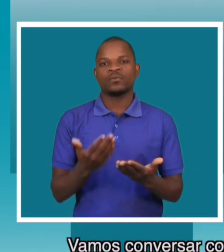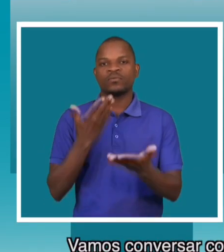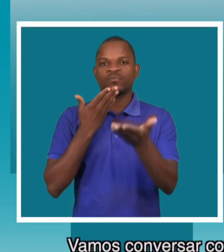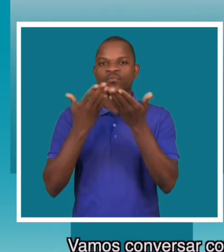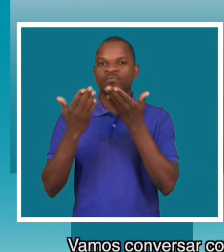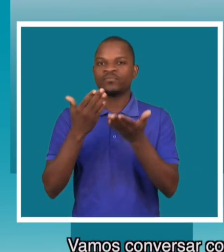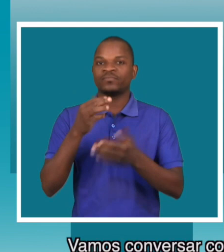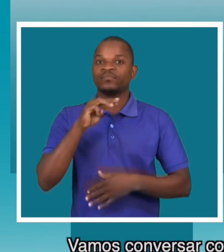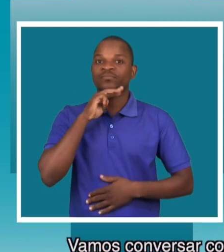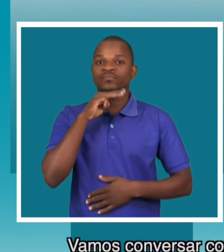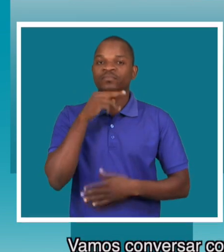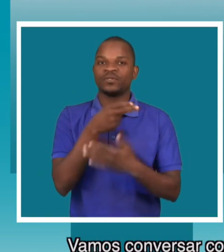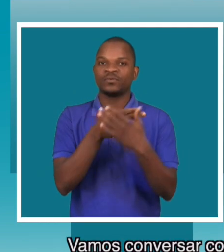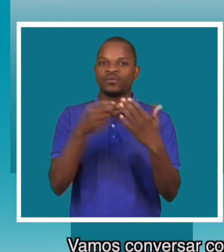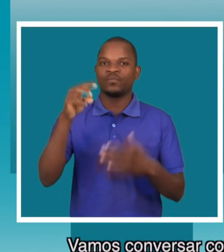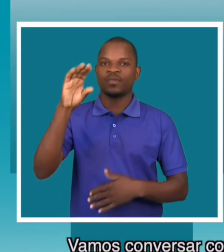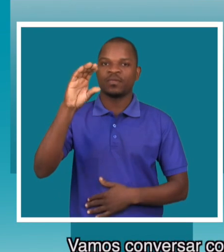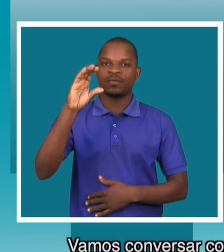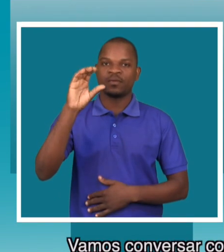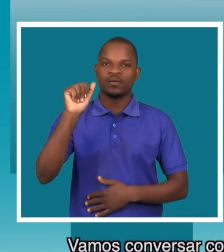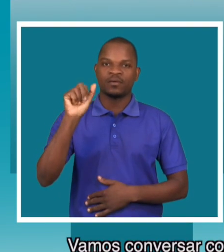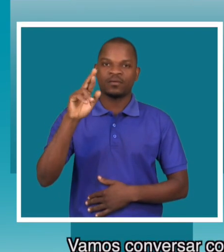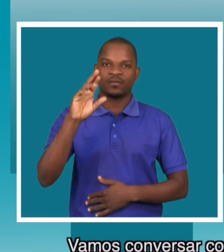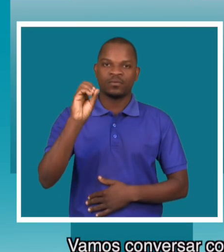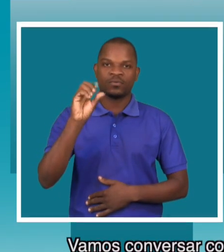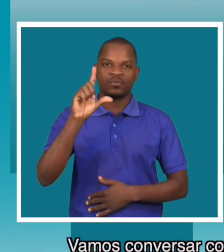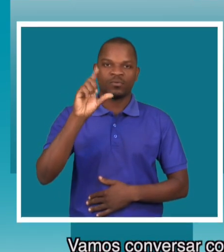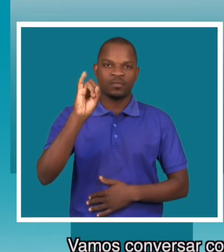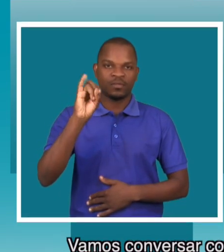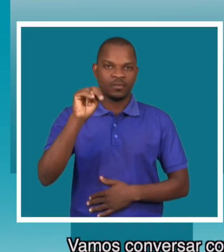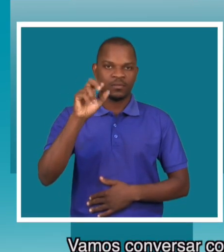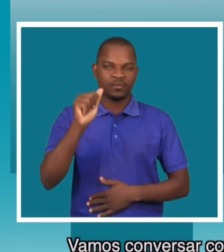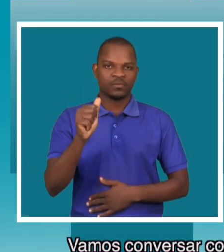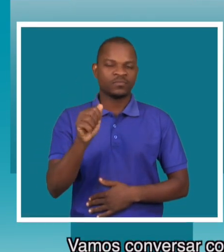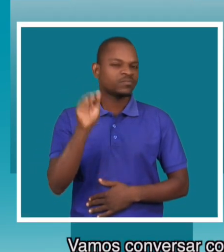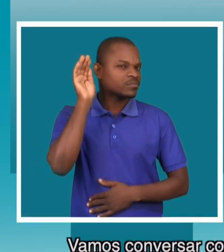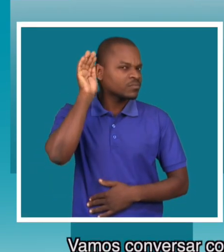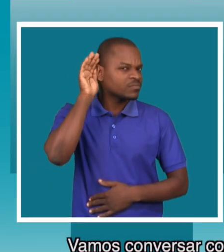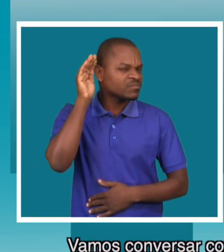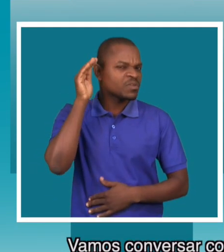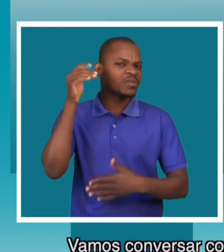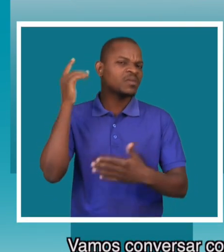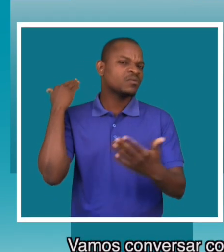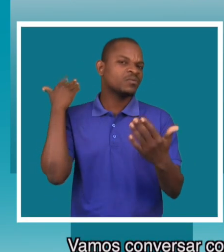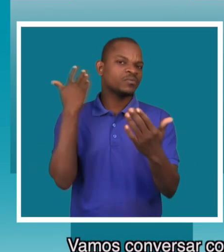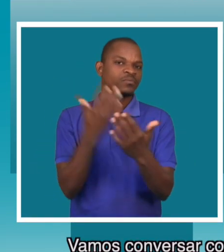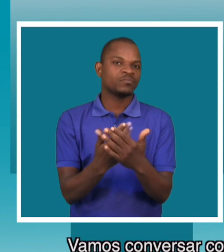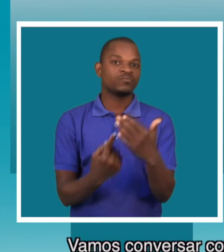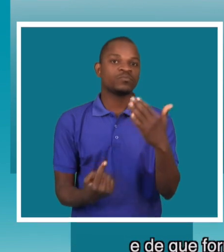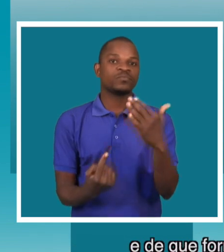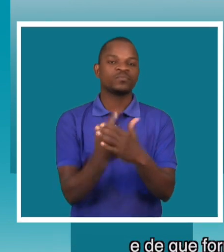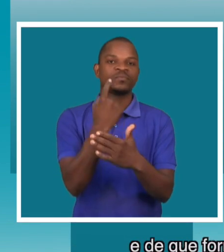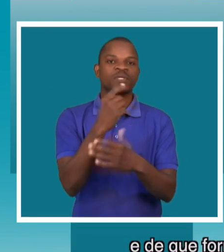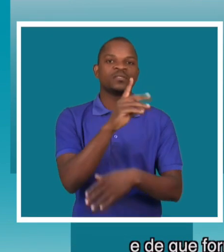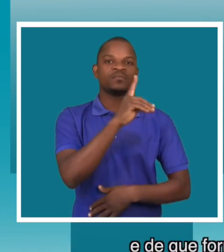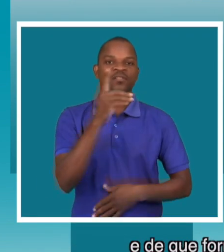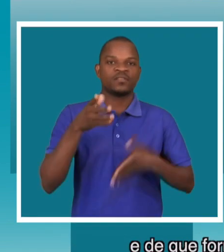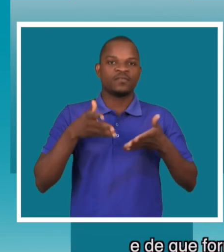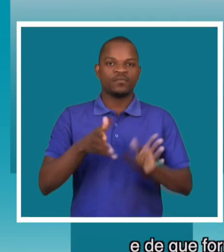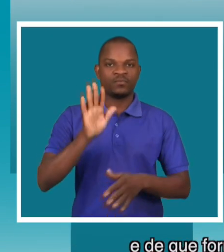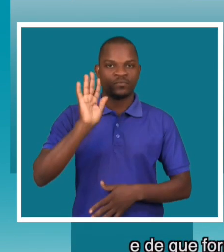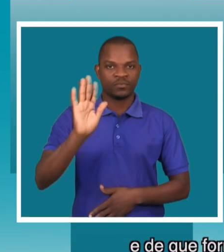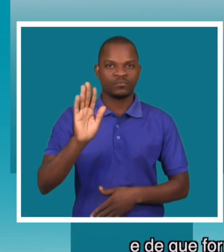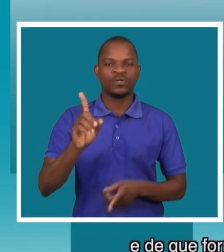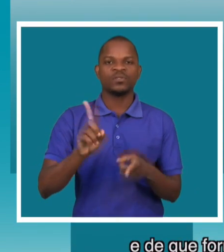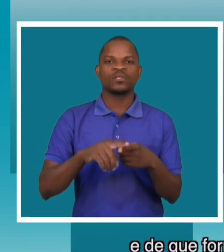mãe, não é? Chama-se Carolina. Vamos perceber melhor quanto tempo a sua criança teve a deficiência e de que